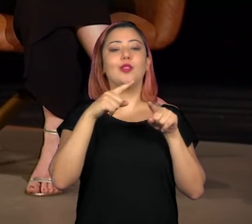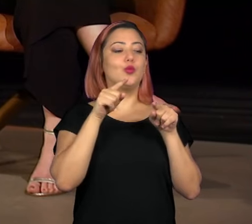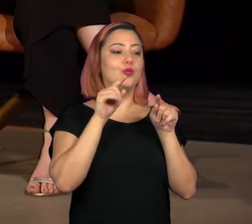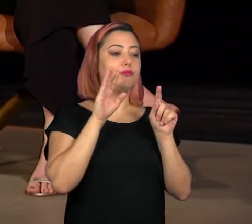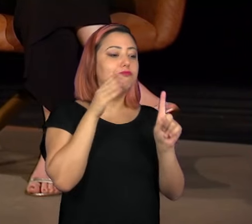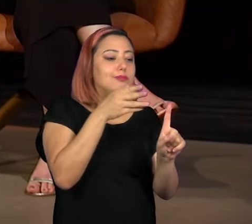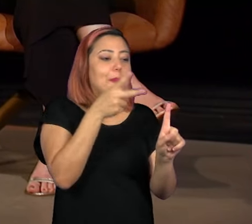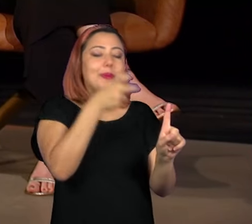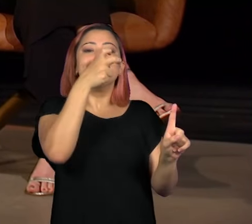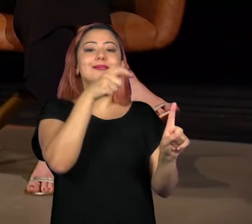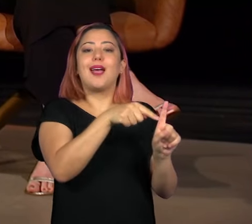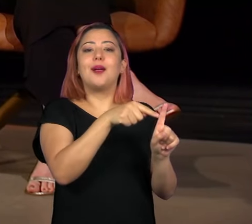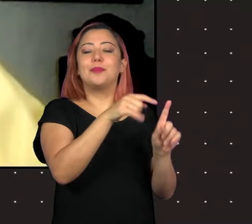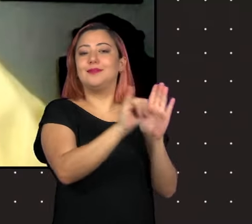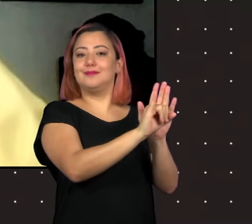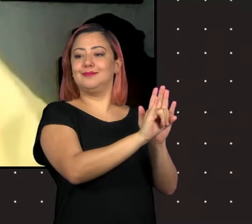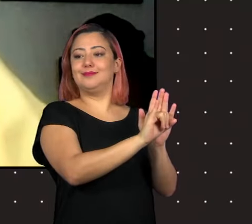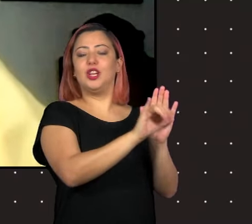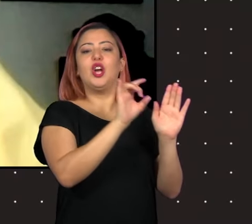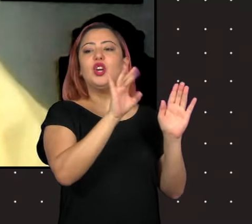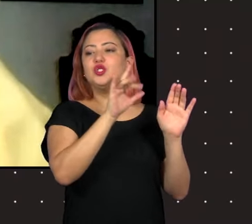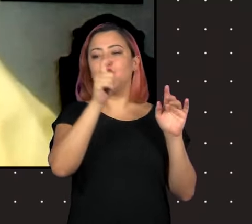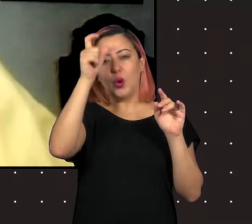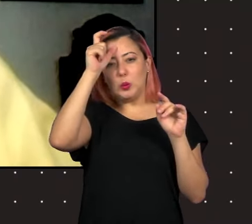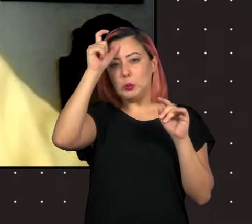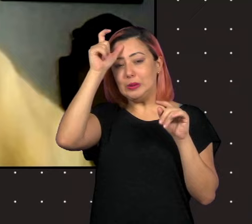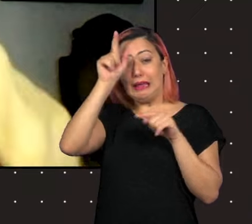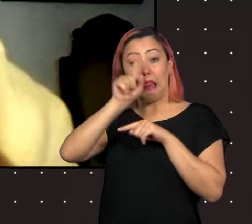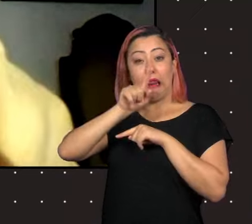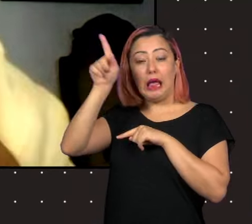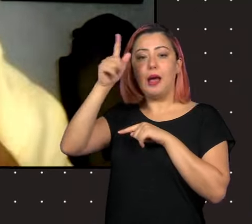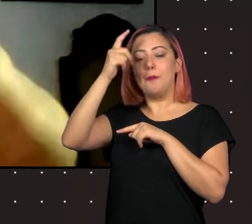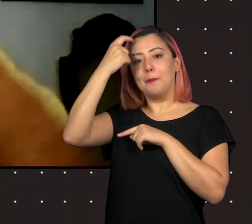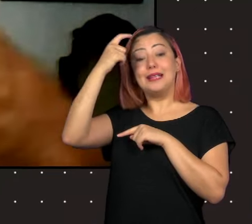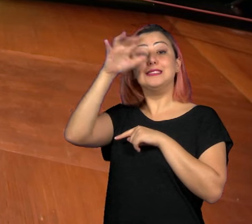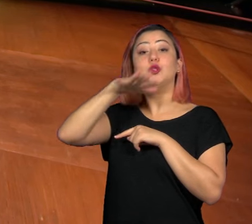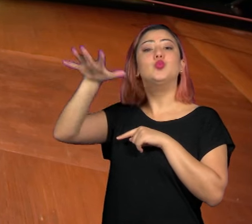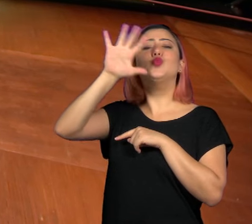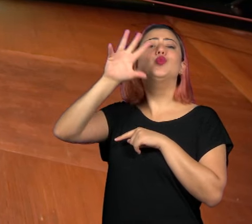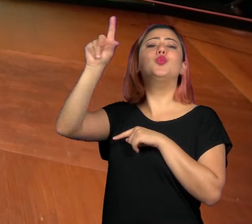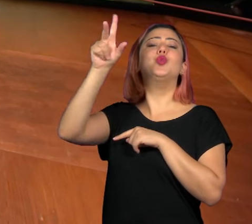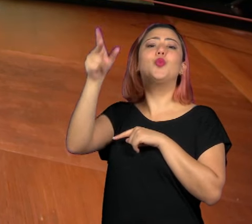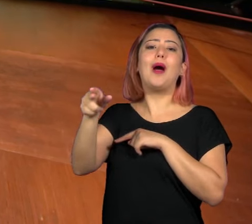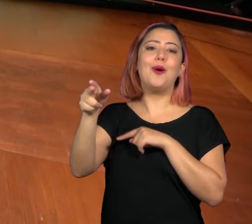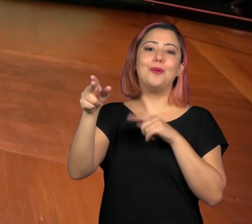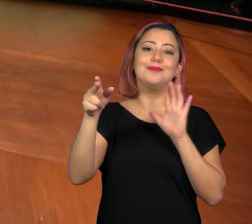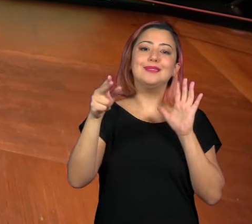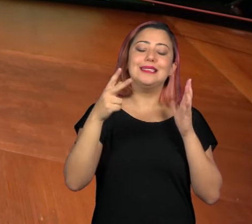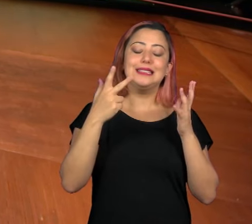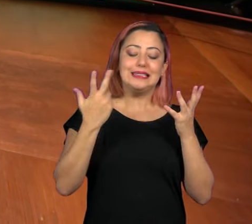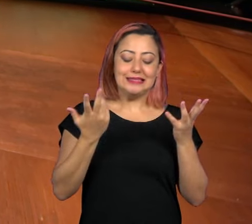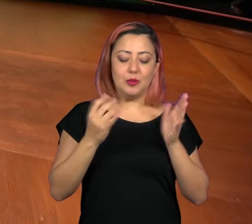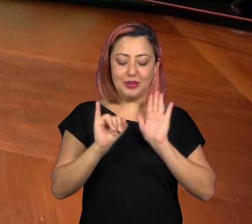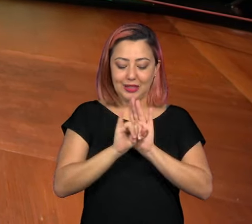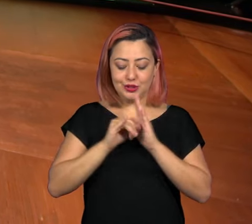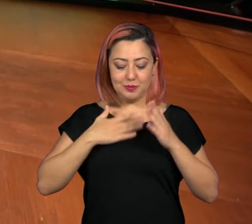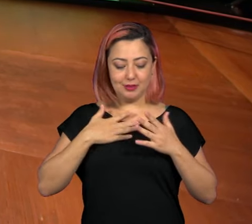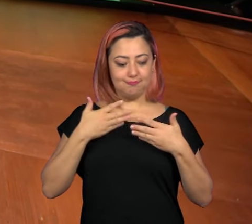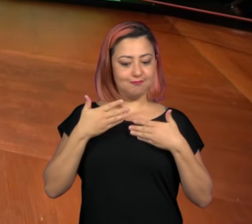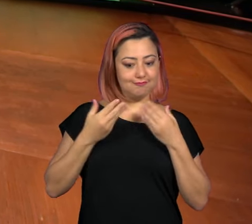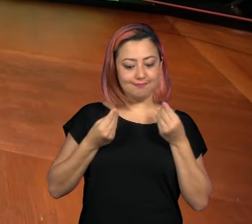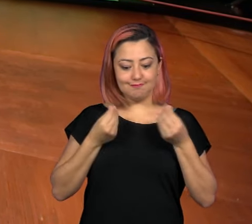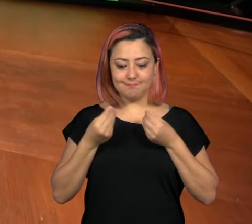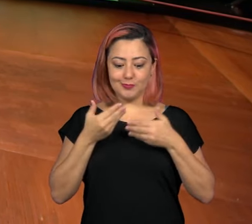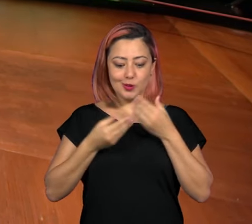turco, nem sabia que tinha outra coisa. Eu era o turco. Então, e ao mesmo tempo que eu era